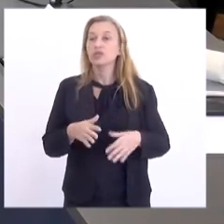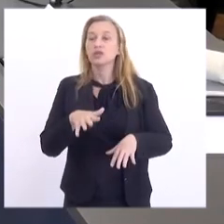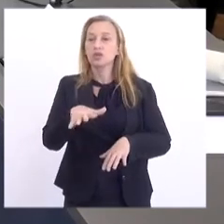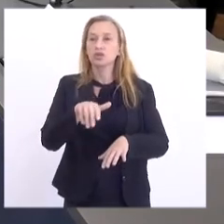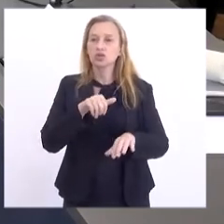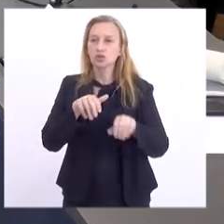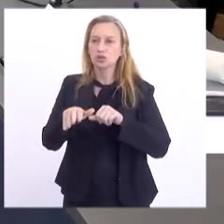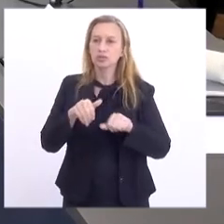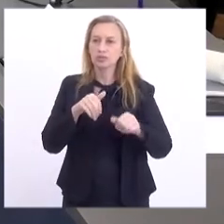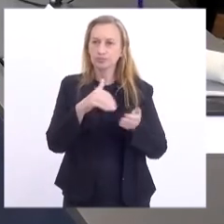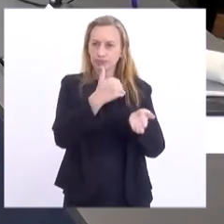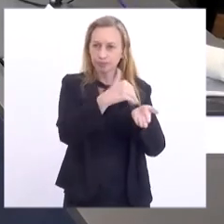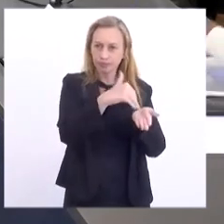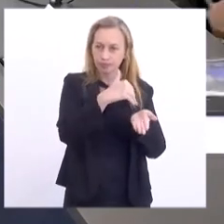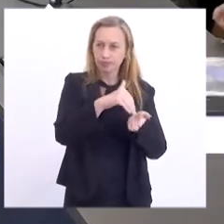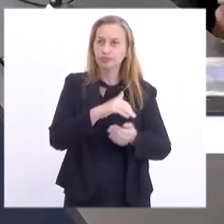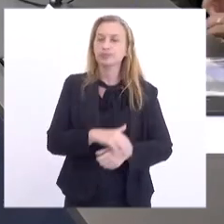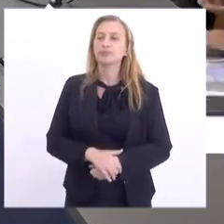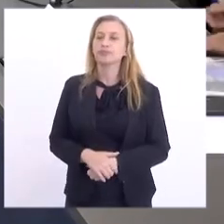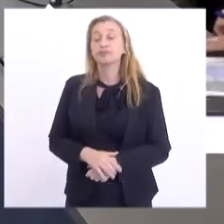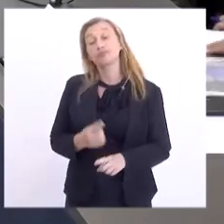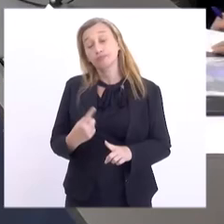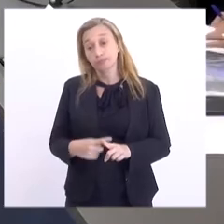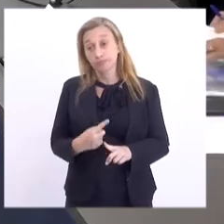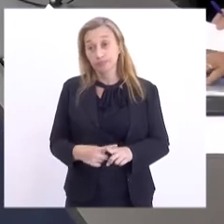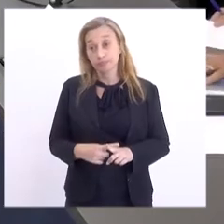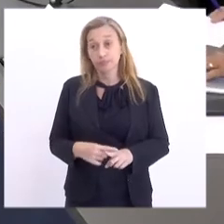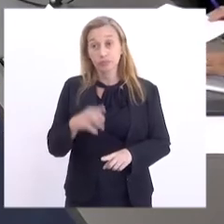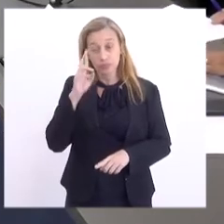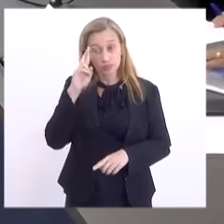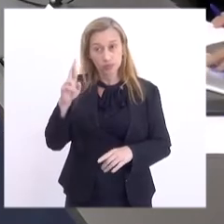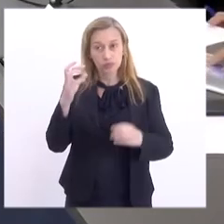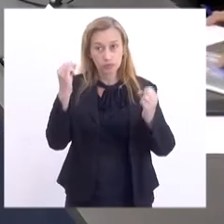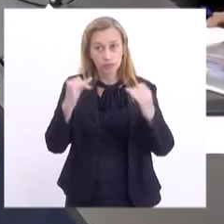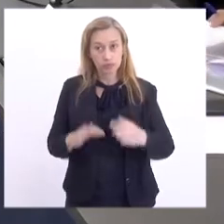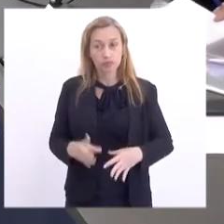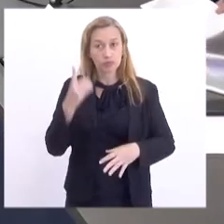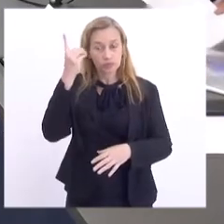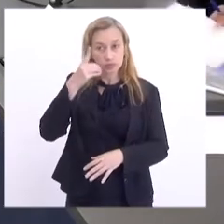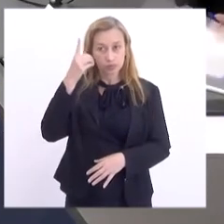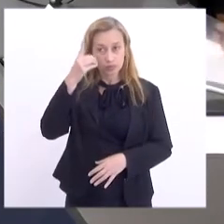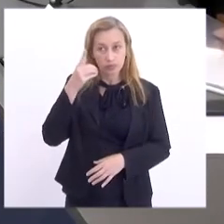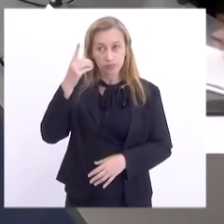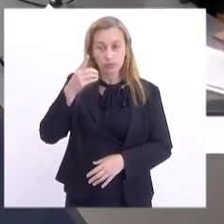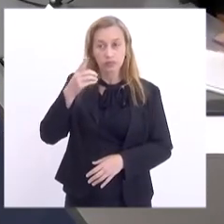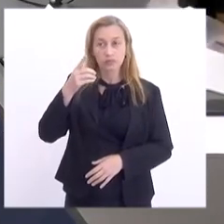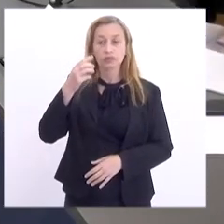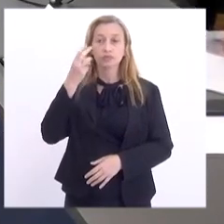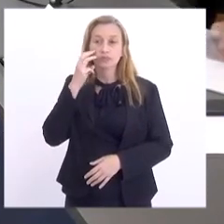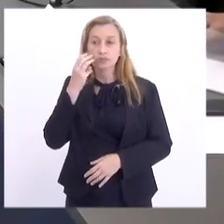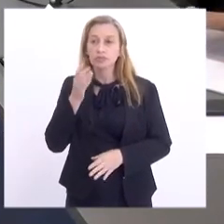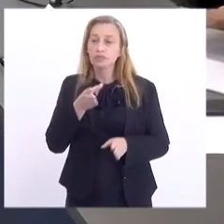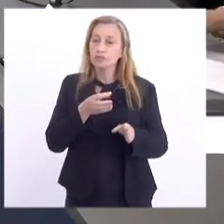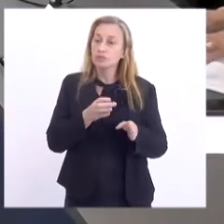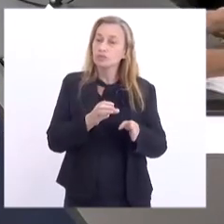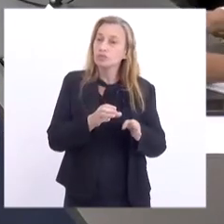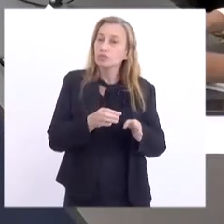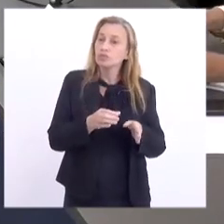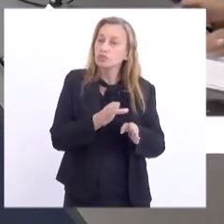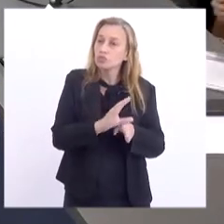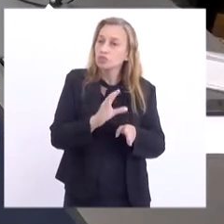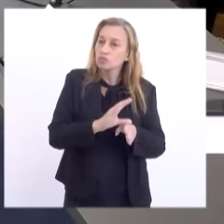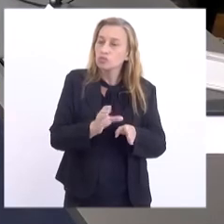chamarmos aqui é secreto Areias porque o só explicou adaptado ao deck reorientação função da